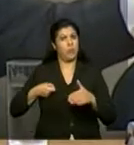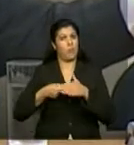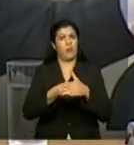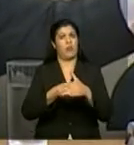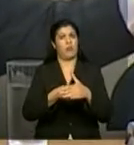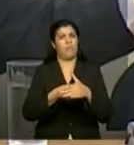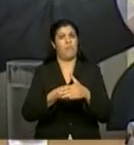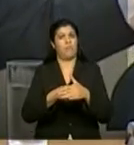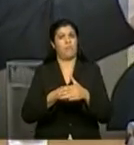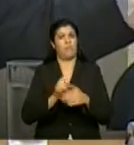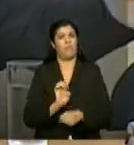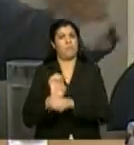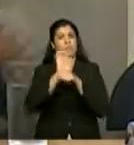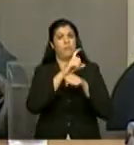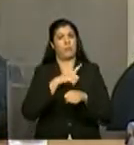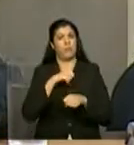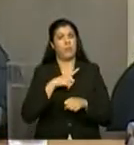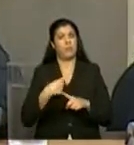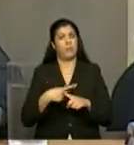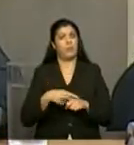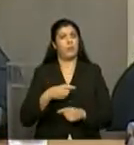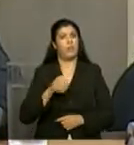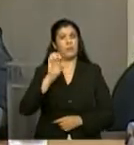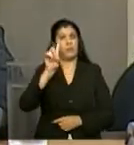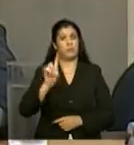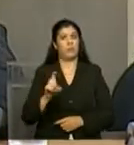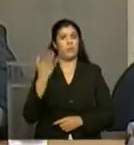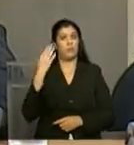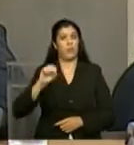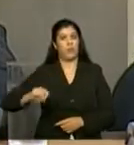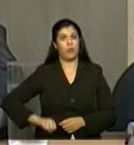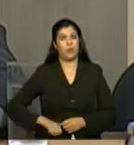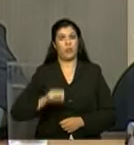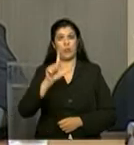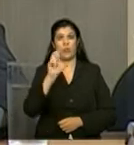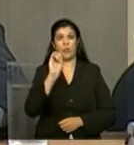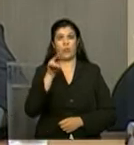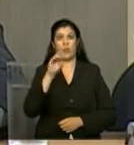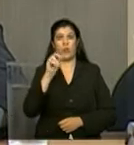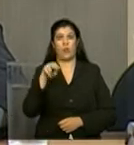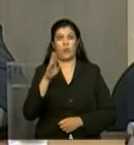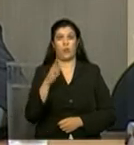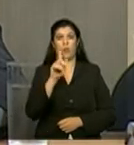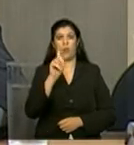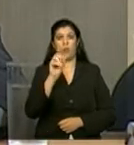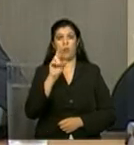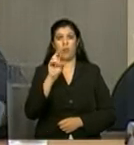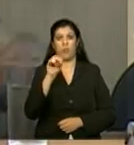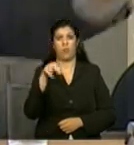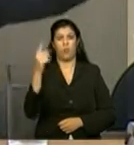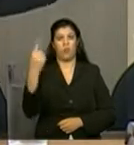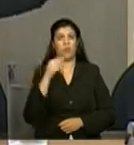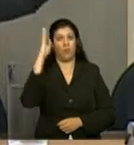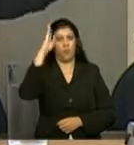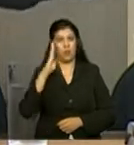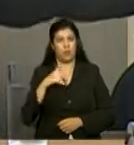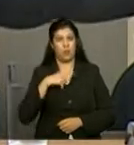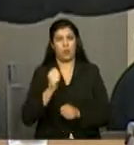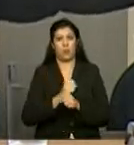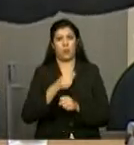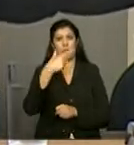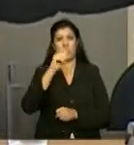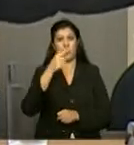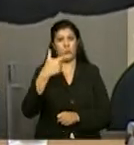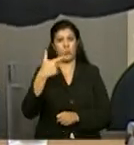pela morte de jango porque o embaixador lincon gorda esteve aqui no ano de 2002 esteve em dois